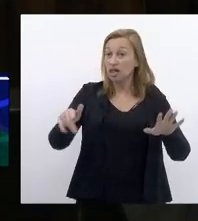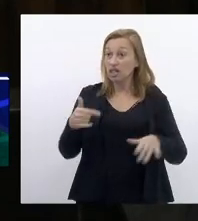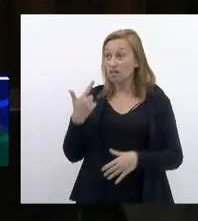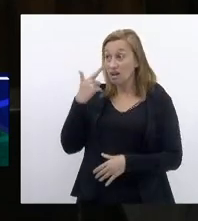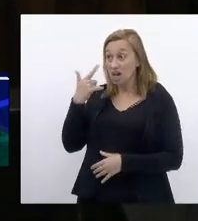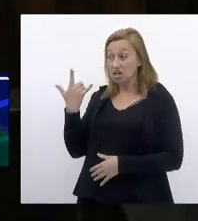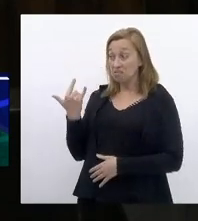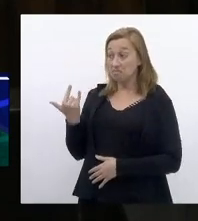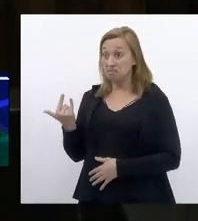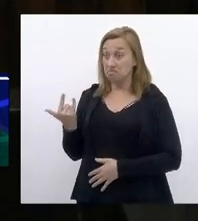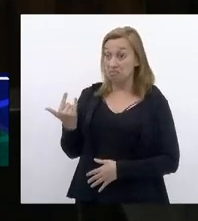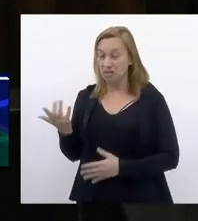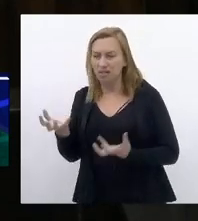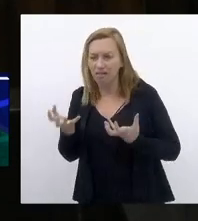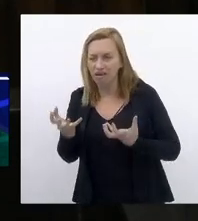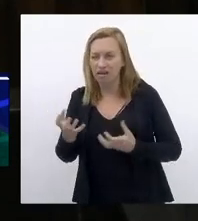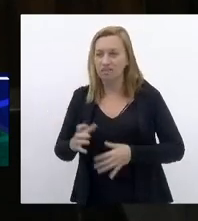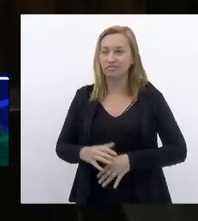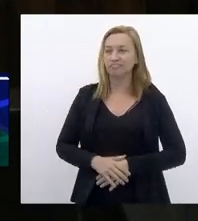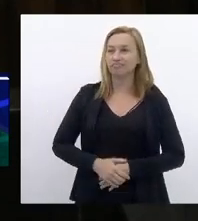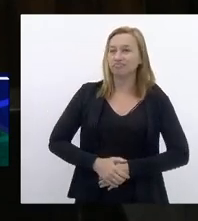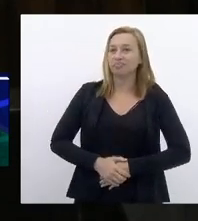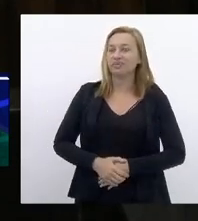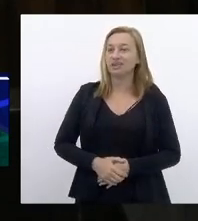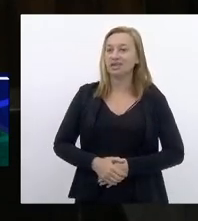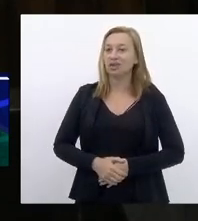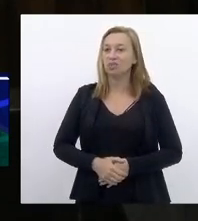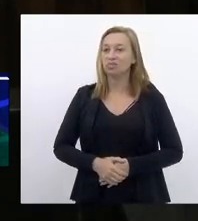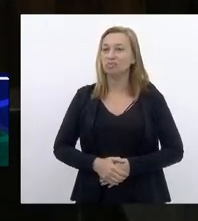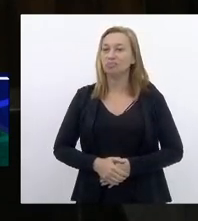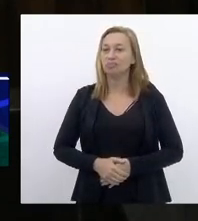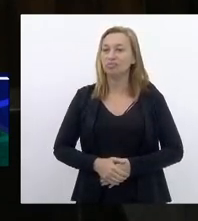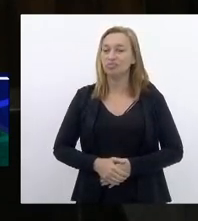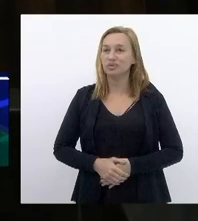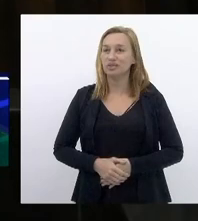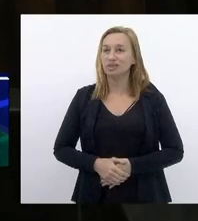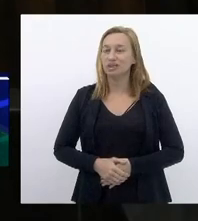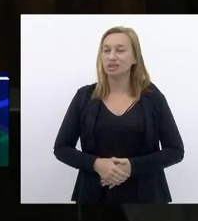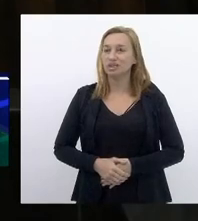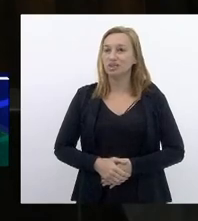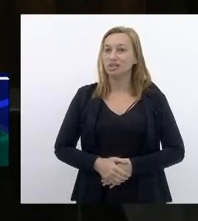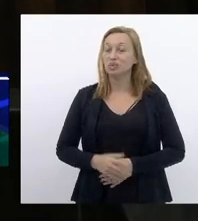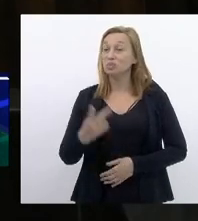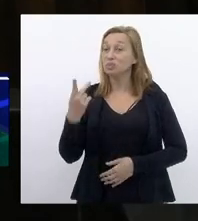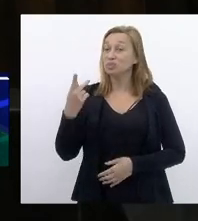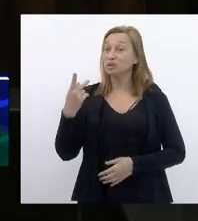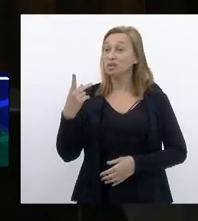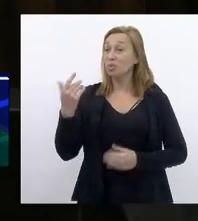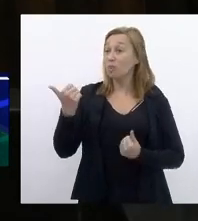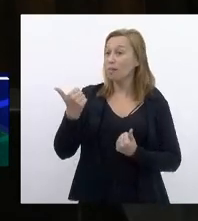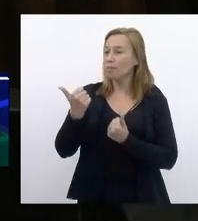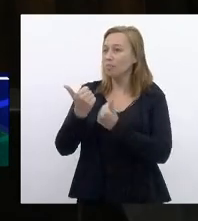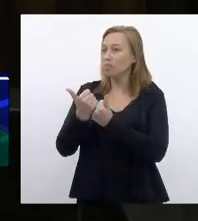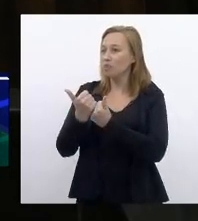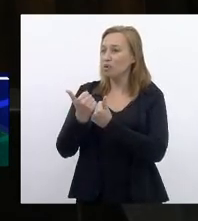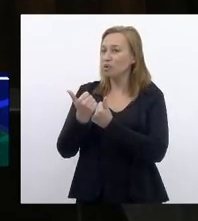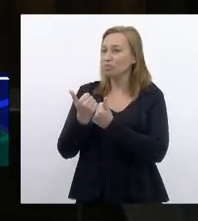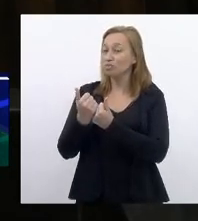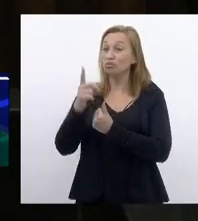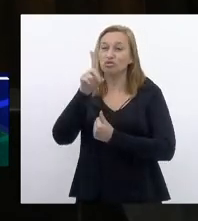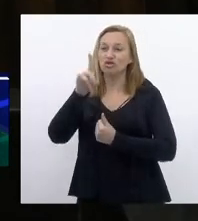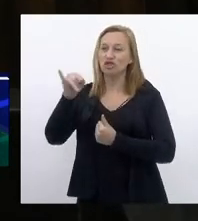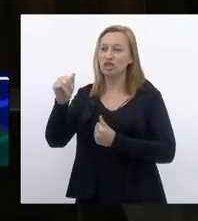que pode ter no seu afã, no seu devaneio de um dia governar esse